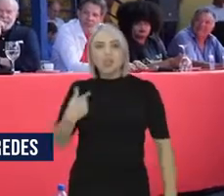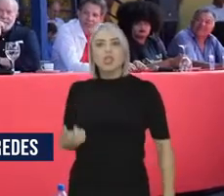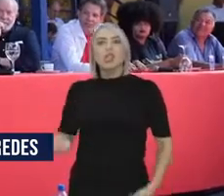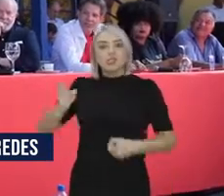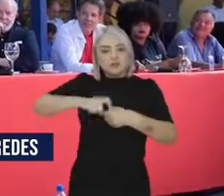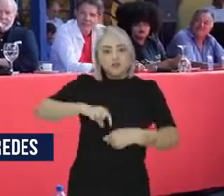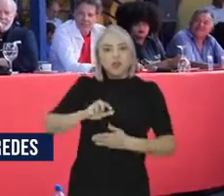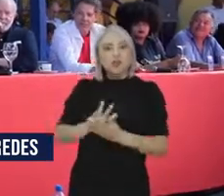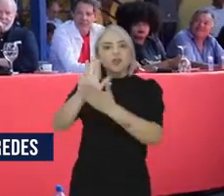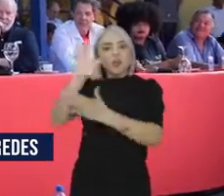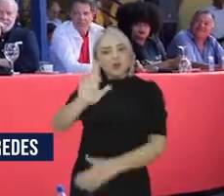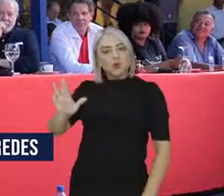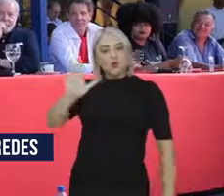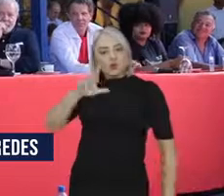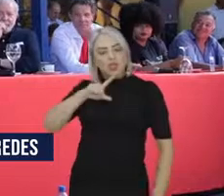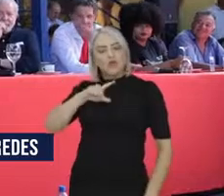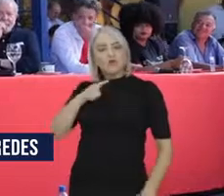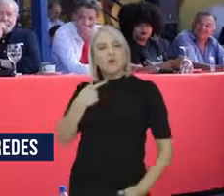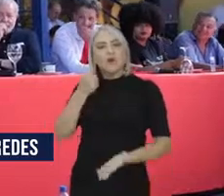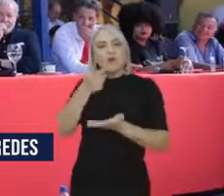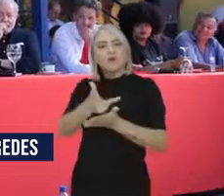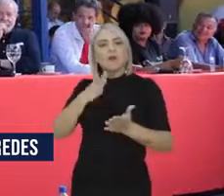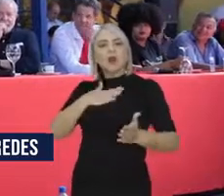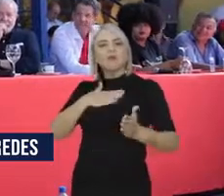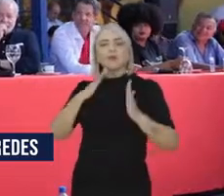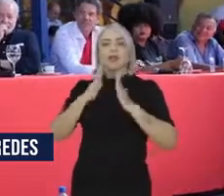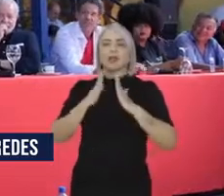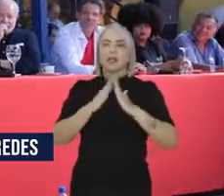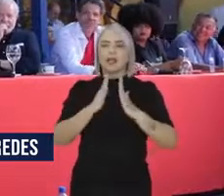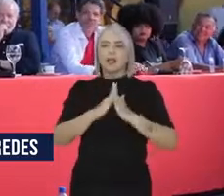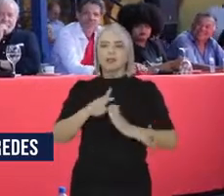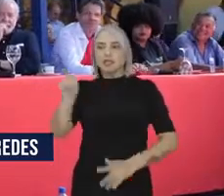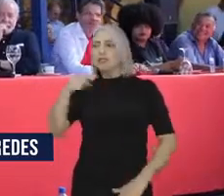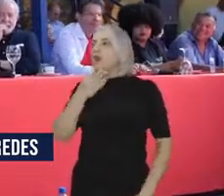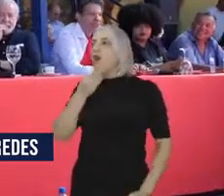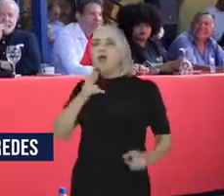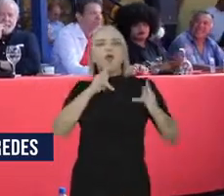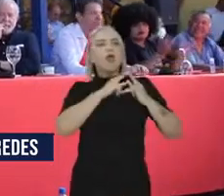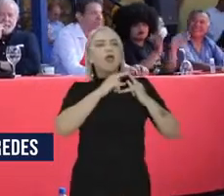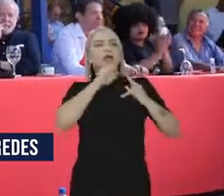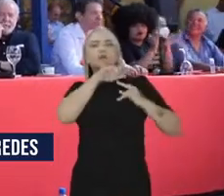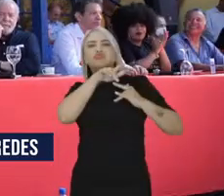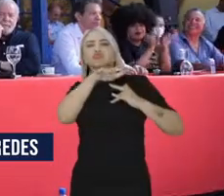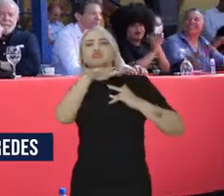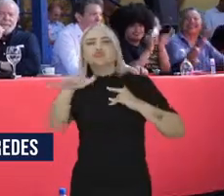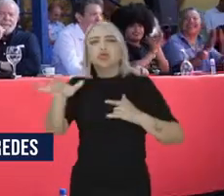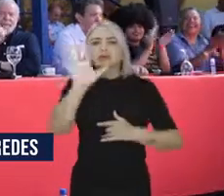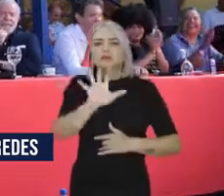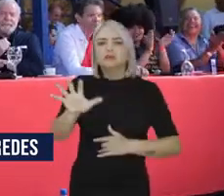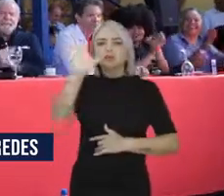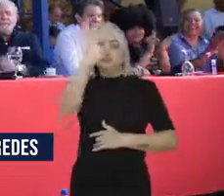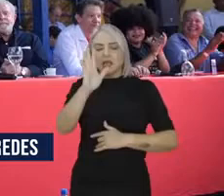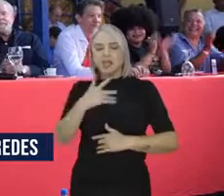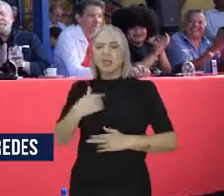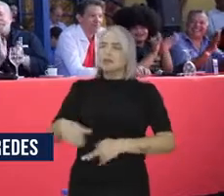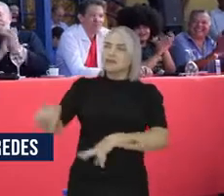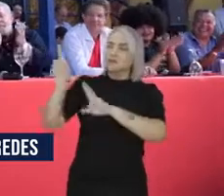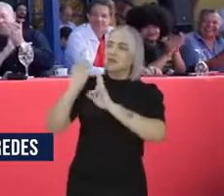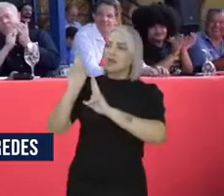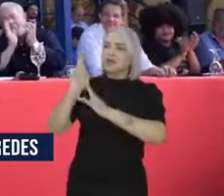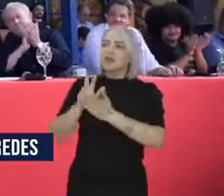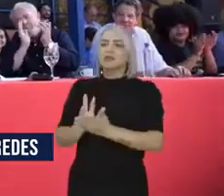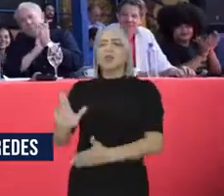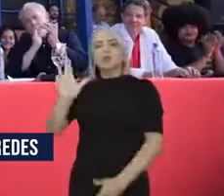também, como muitos companheiros que não estão aqui dentro, que estão aqui fora, estão espalhados pelo Brasil inteiro. E essa é a esperança que o senhor nos traz.